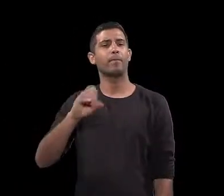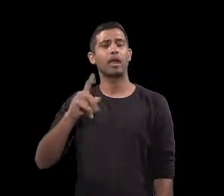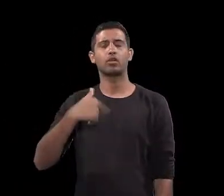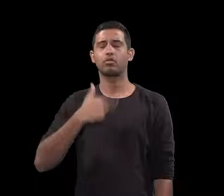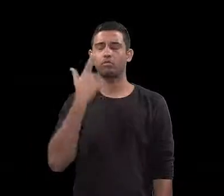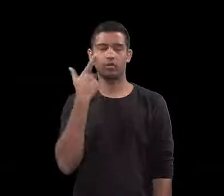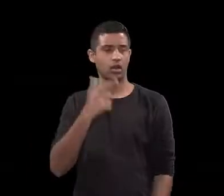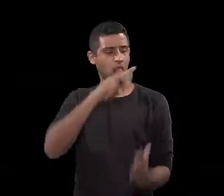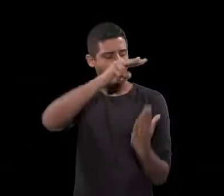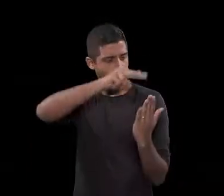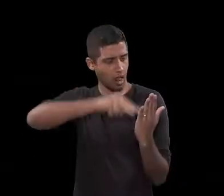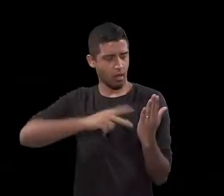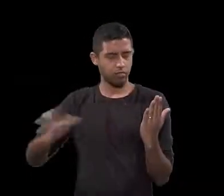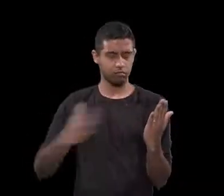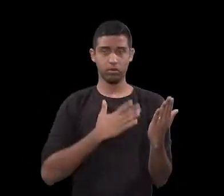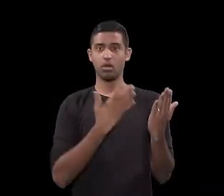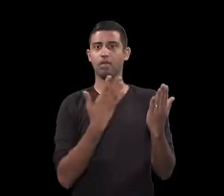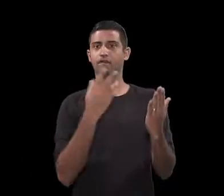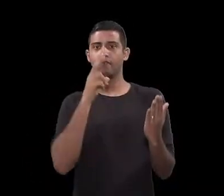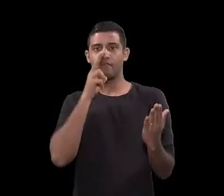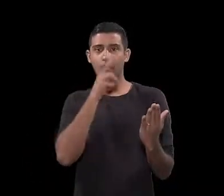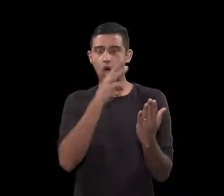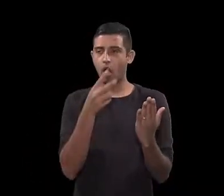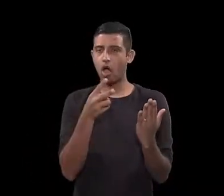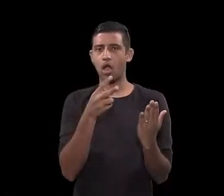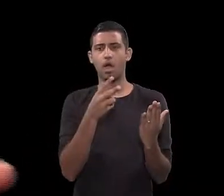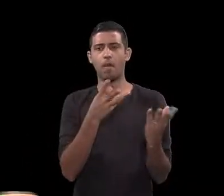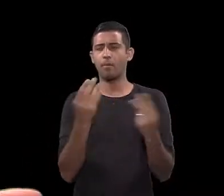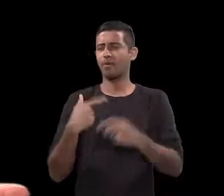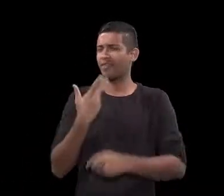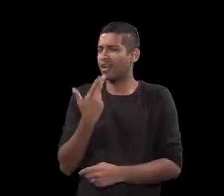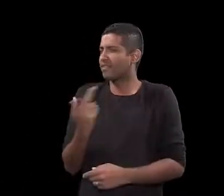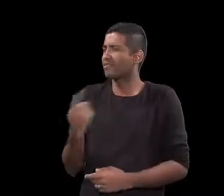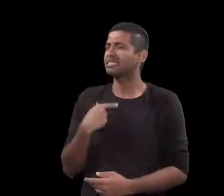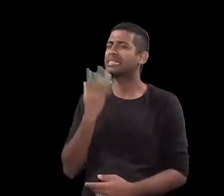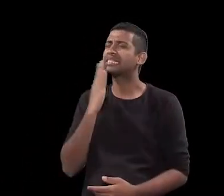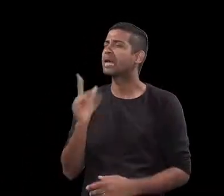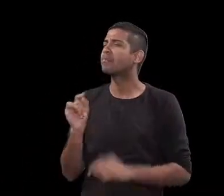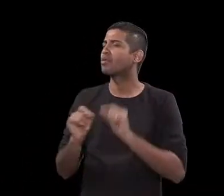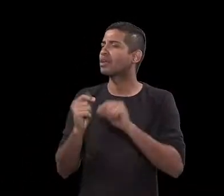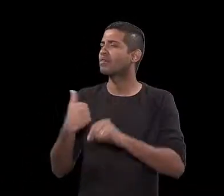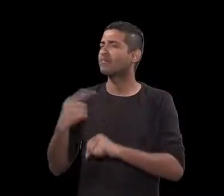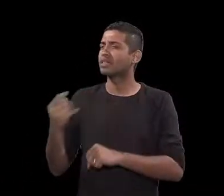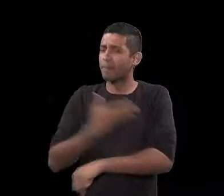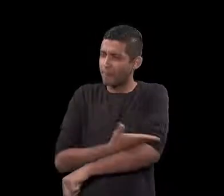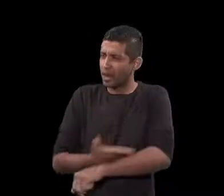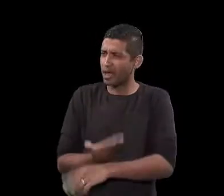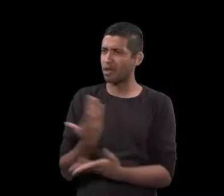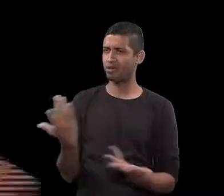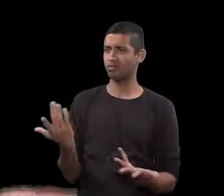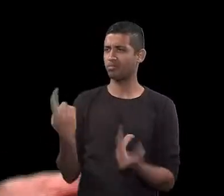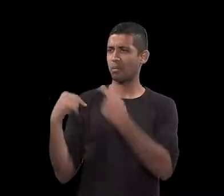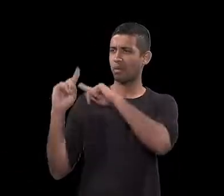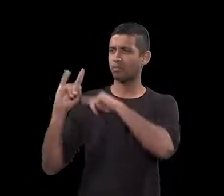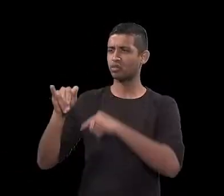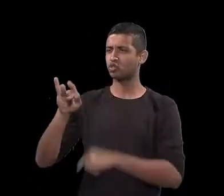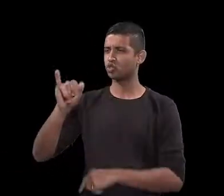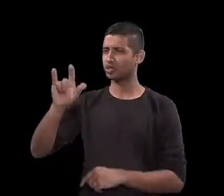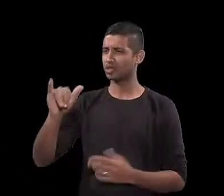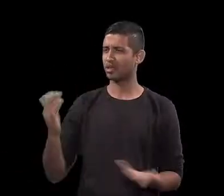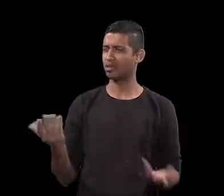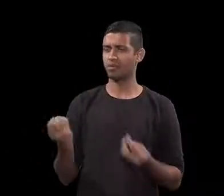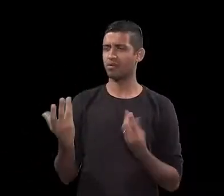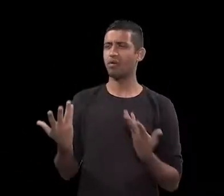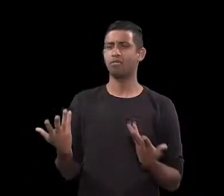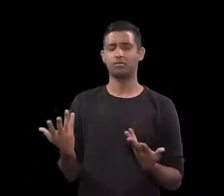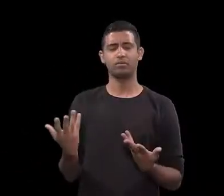Malcolm X e me impactou muito. As pessoas me perguntam, mas você que tem de ver? Você é um branco descendente de judeus,